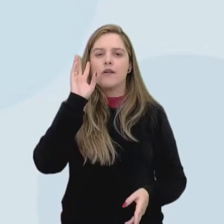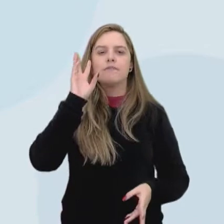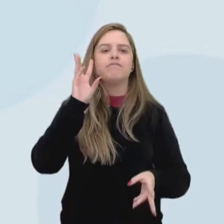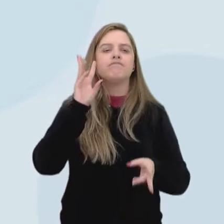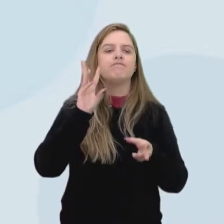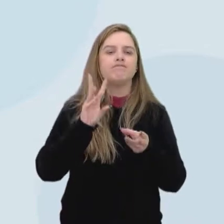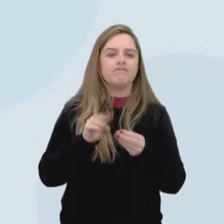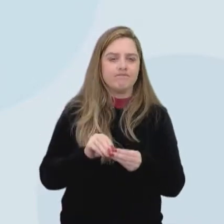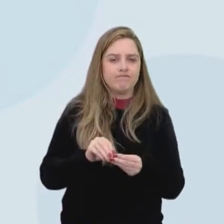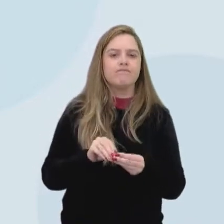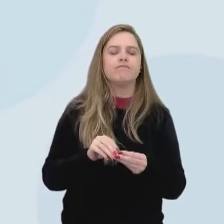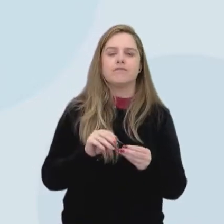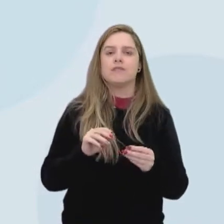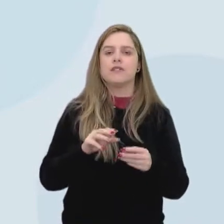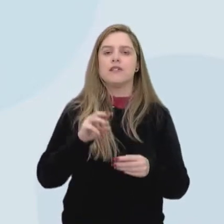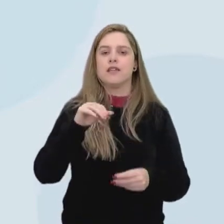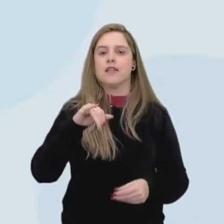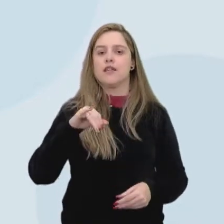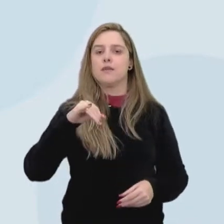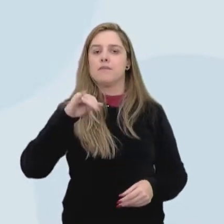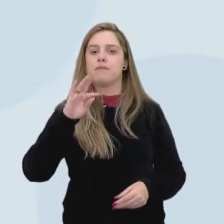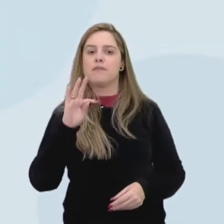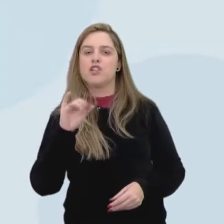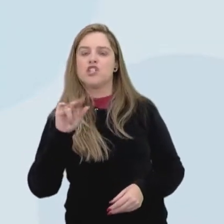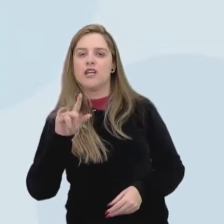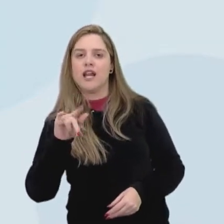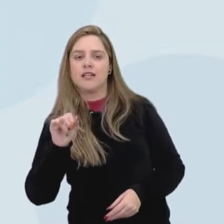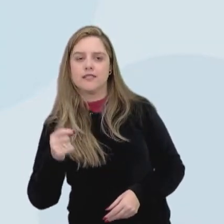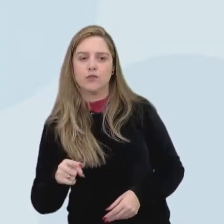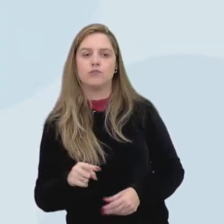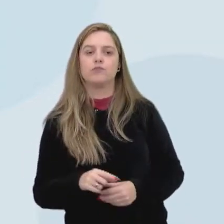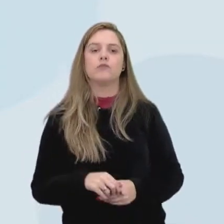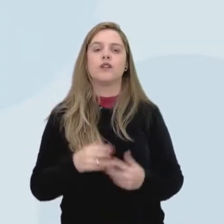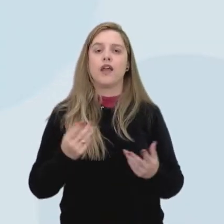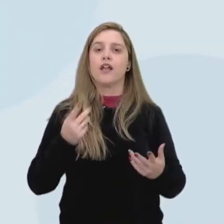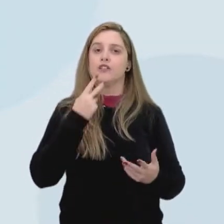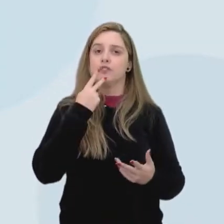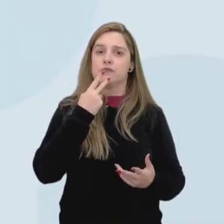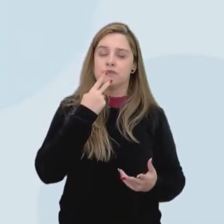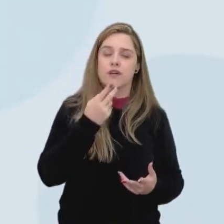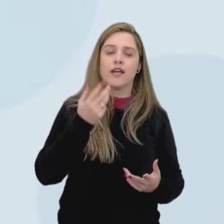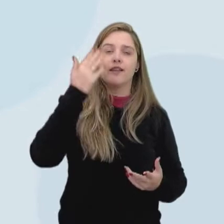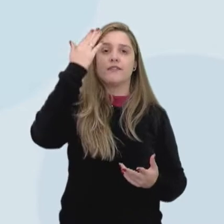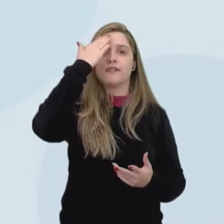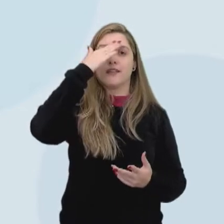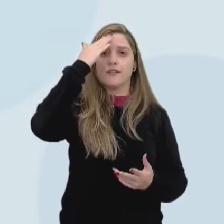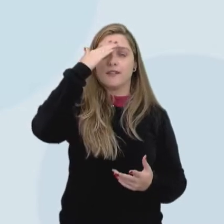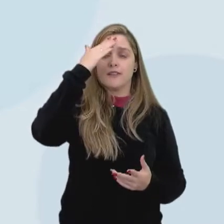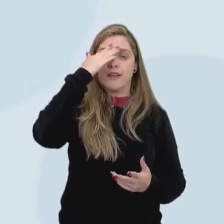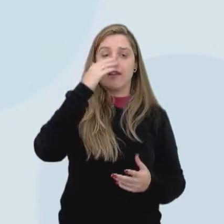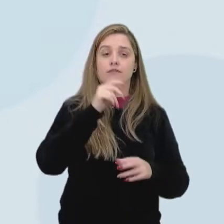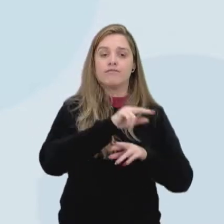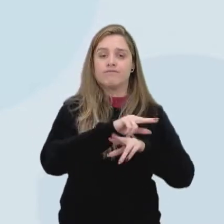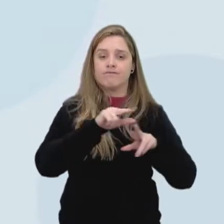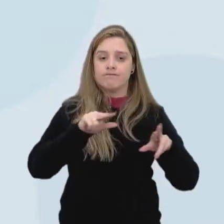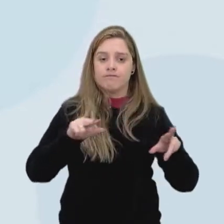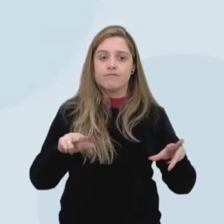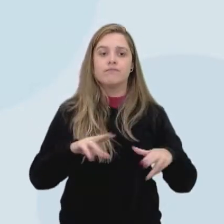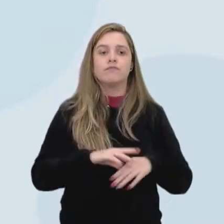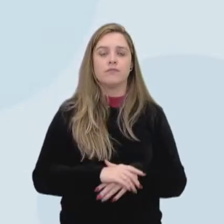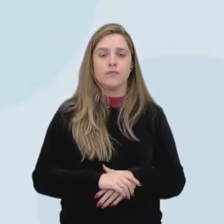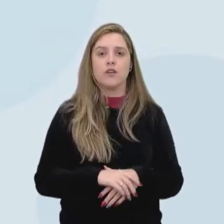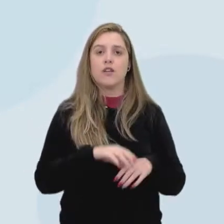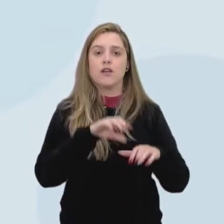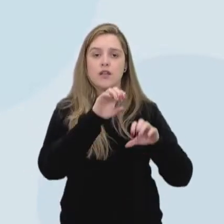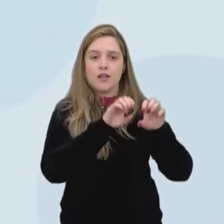as possíveis formas de mitigação. Então, aí a gente vai entender a respeito dos agrotóxicos, ver